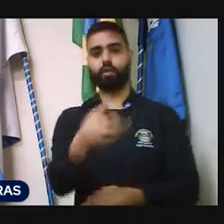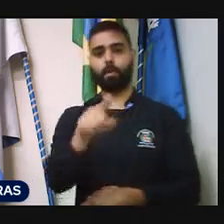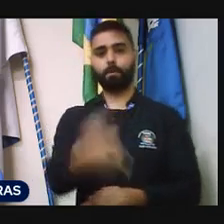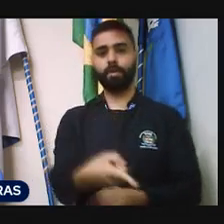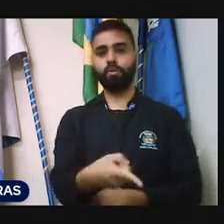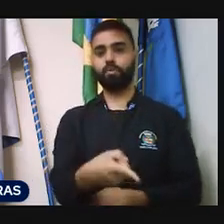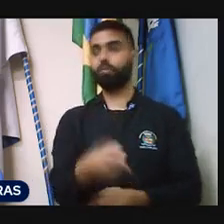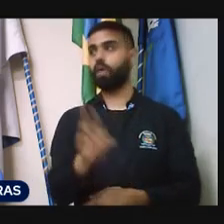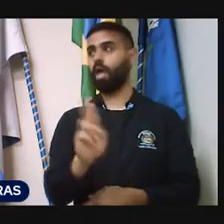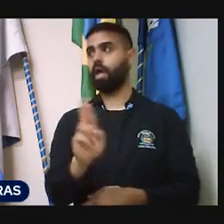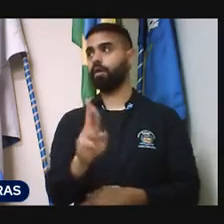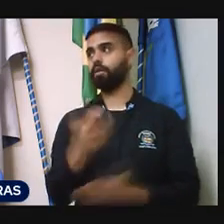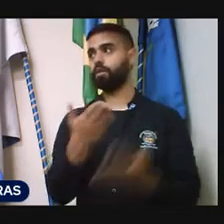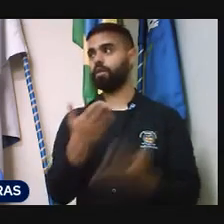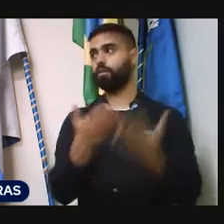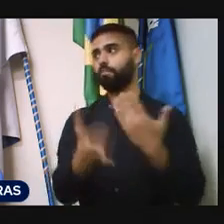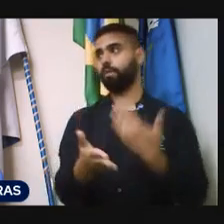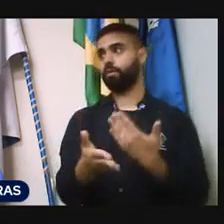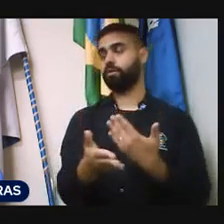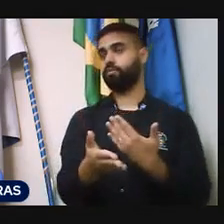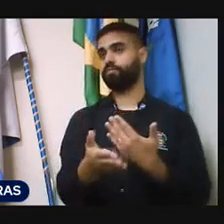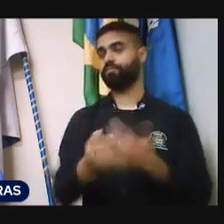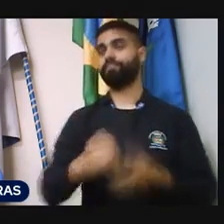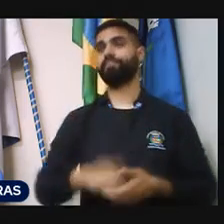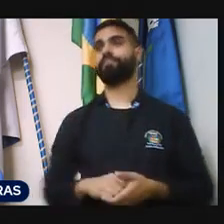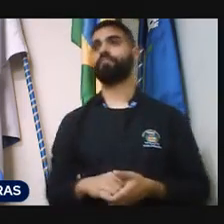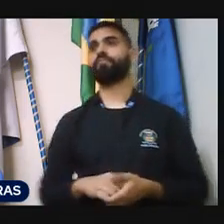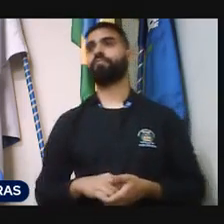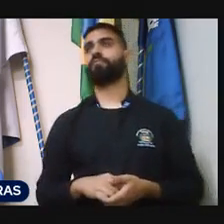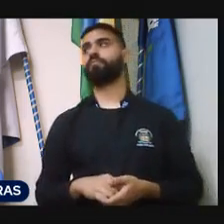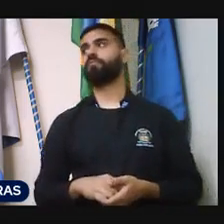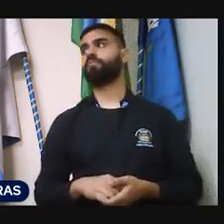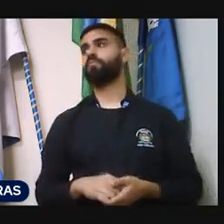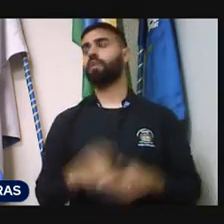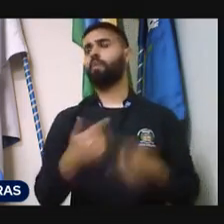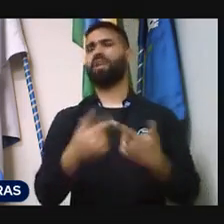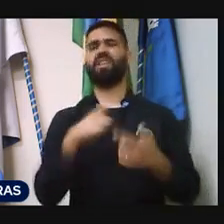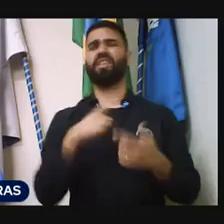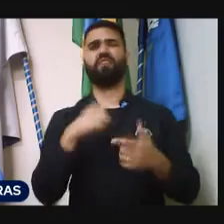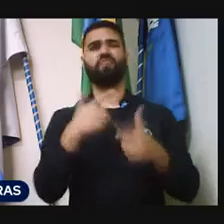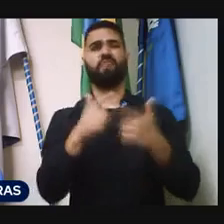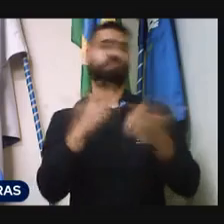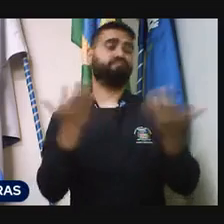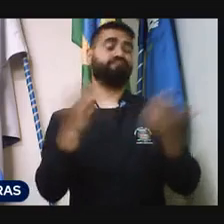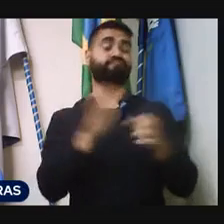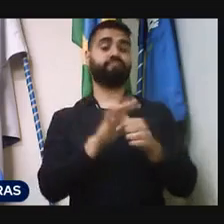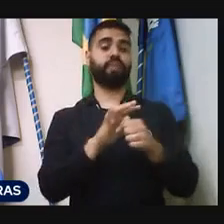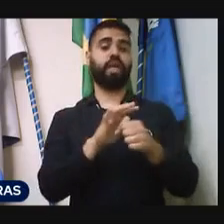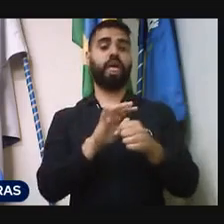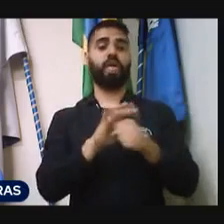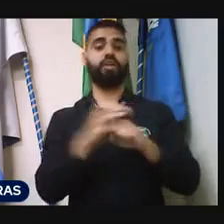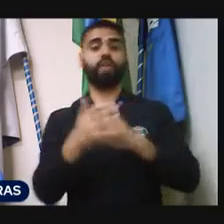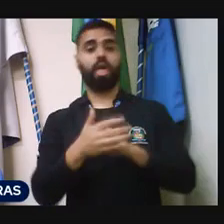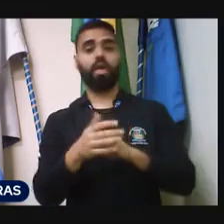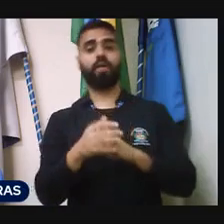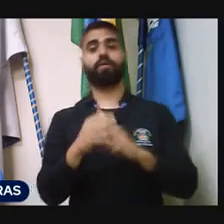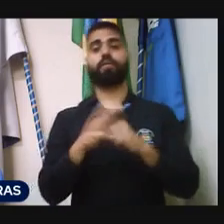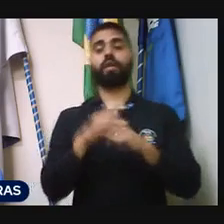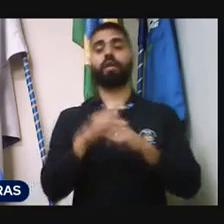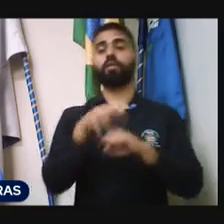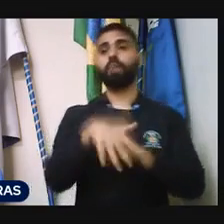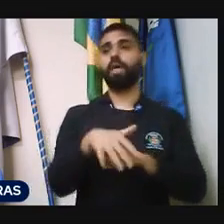mês a nossa perda de arrecadação foi grande devido a anemia os cms